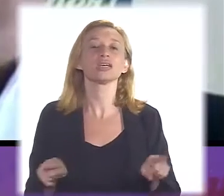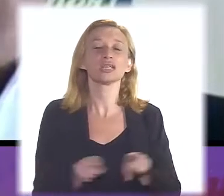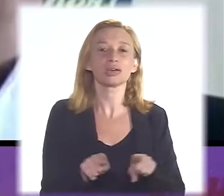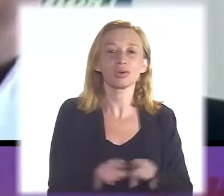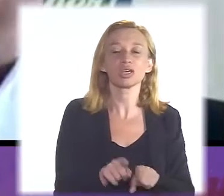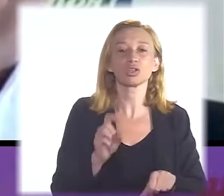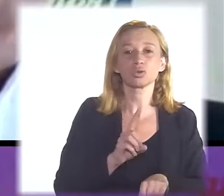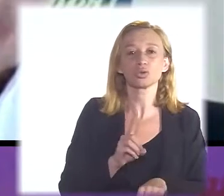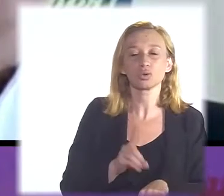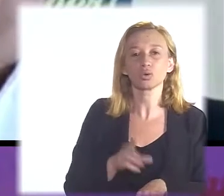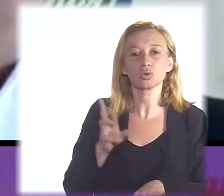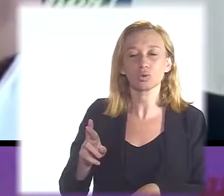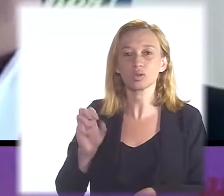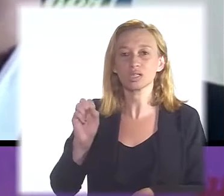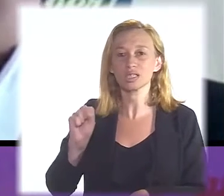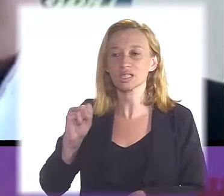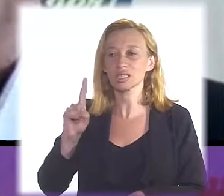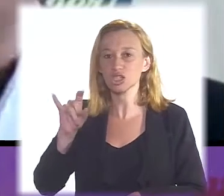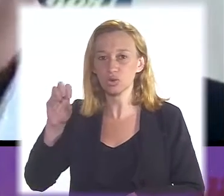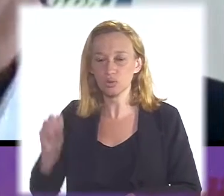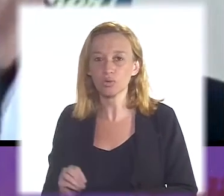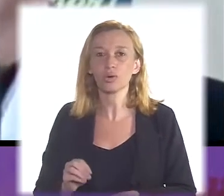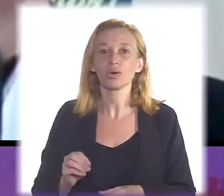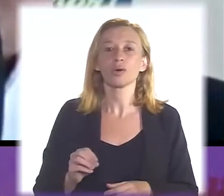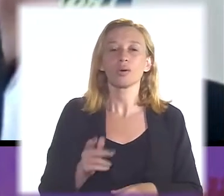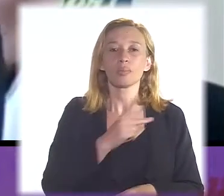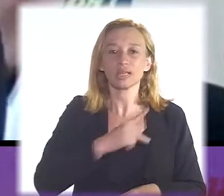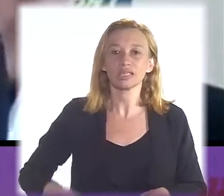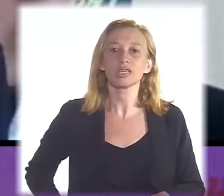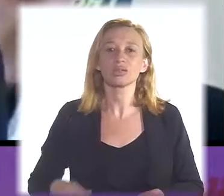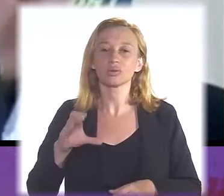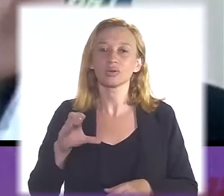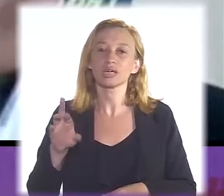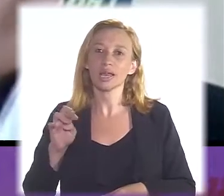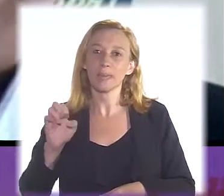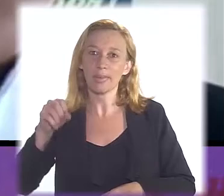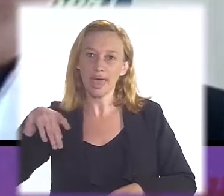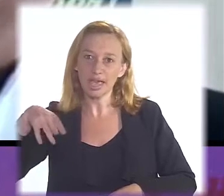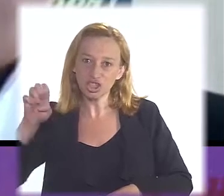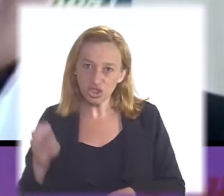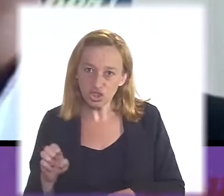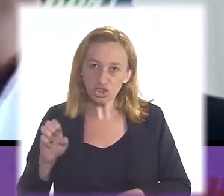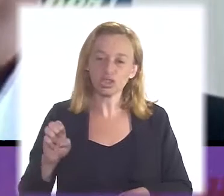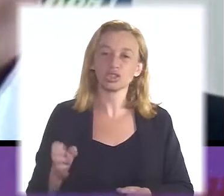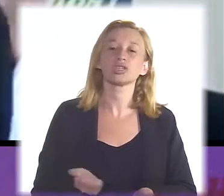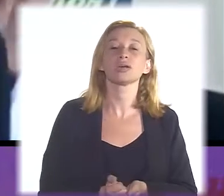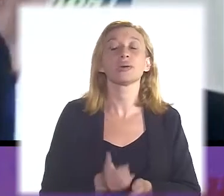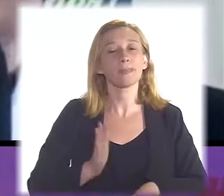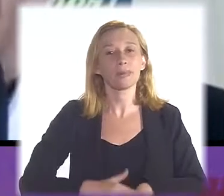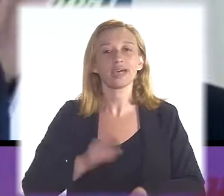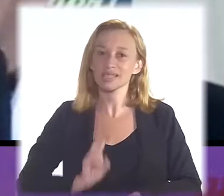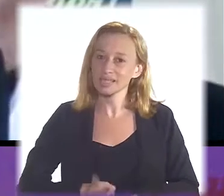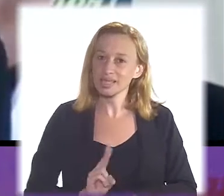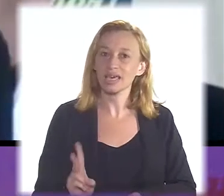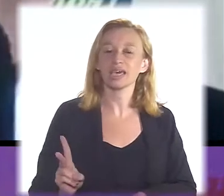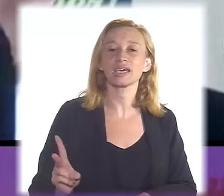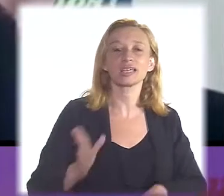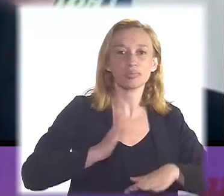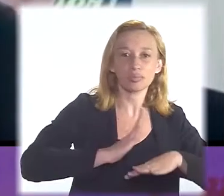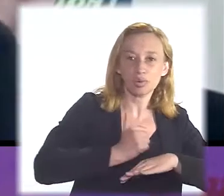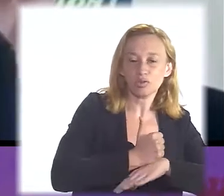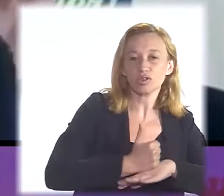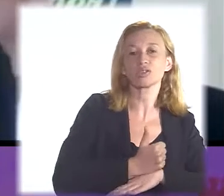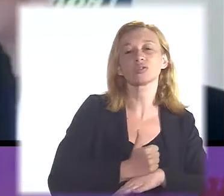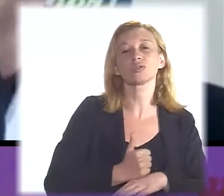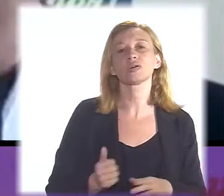Silvio Provenzano, que foi presidente do CREMERGE, deixou recentemente a presidência do CREMERGE, mas segue aí na profissão